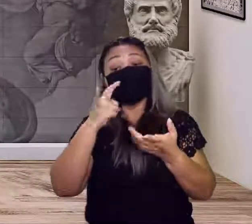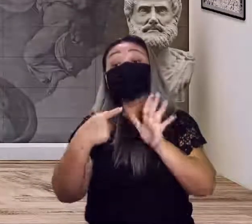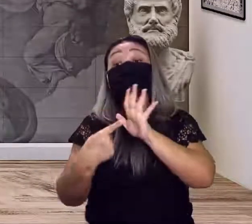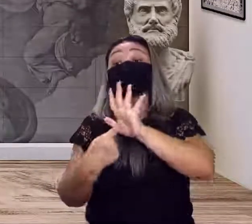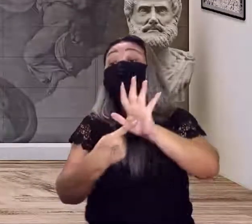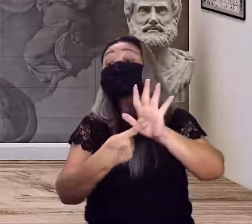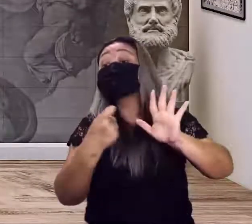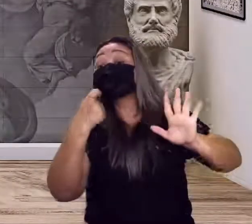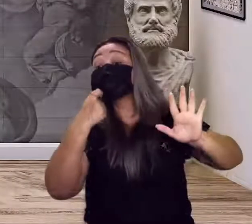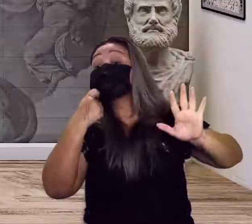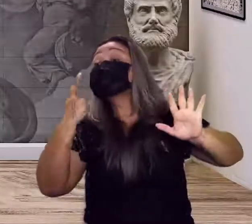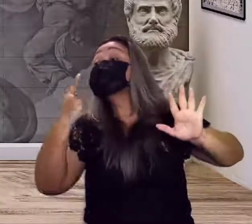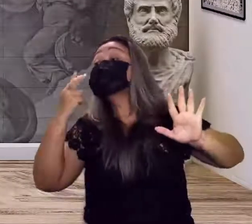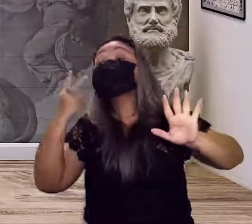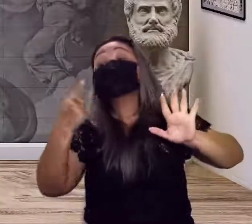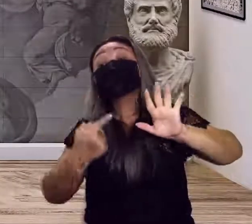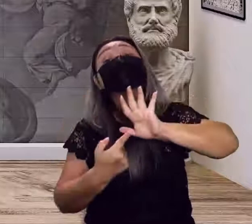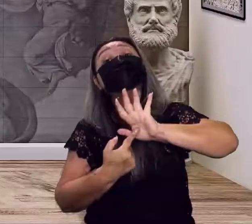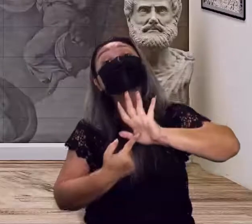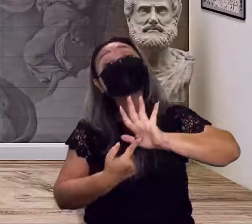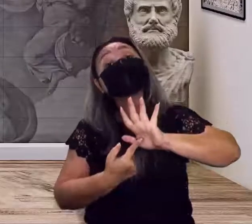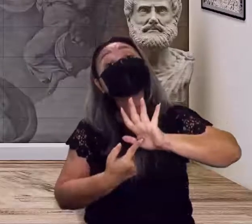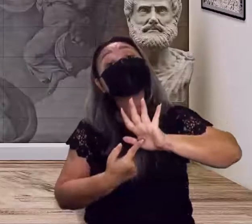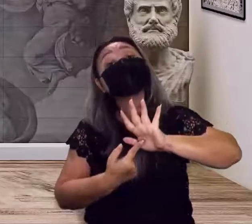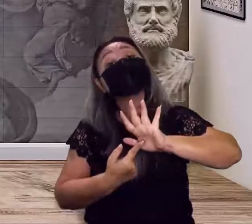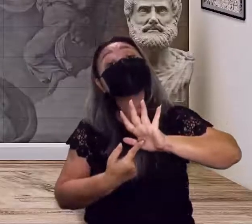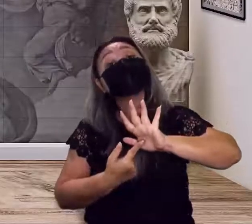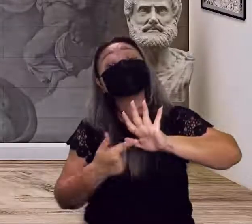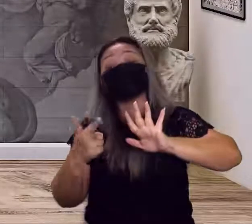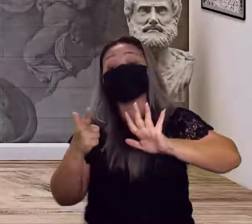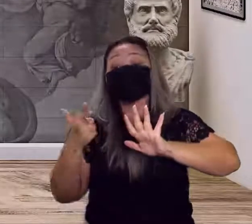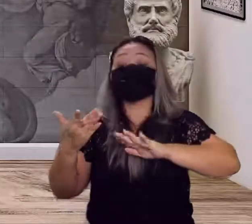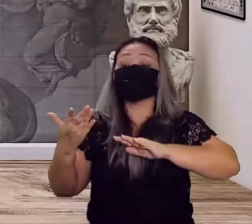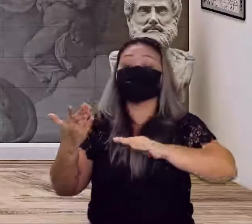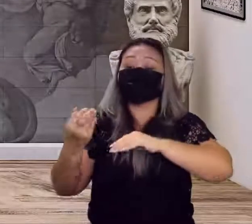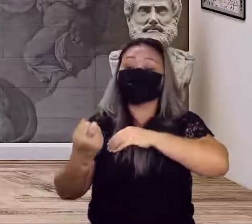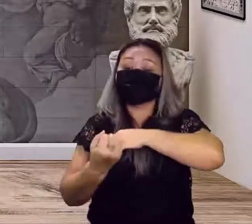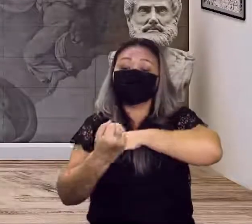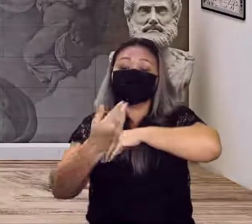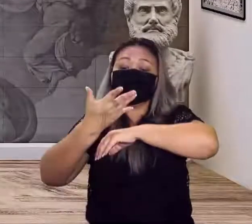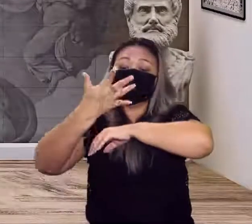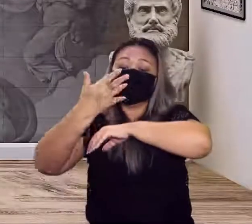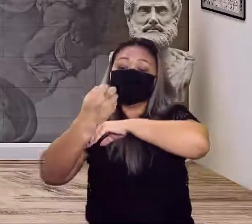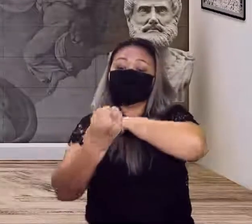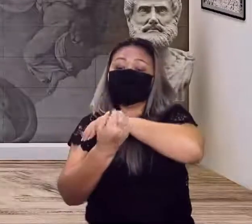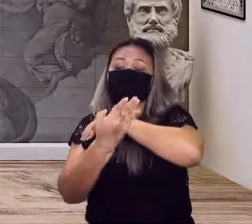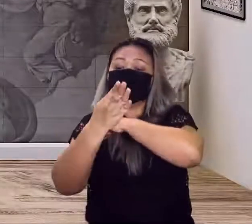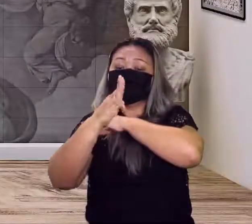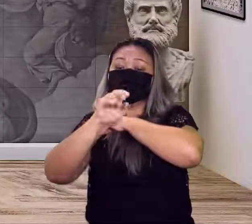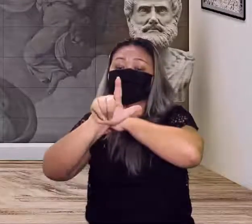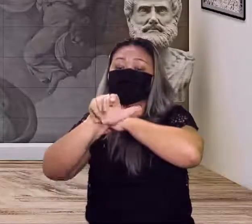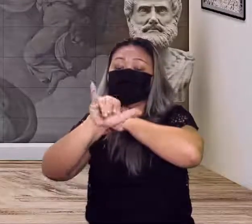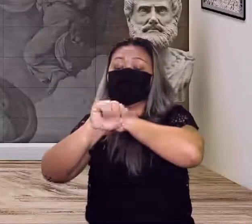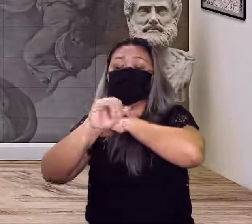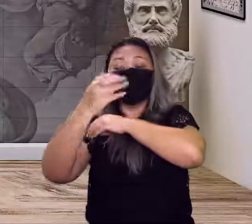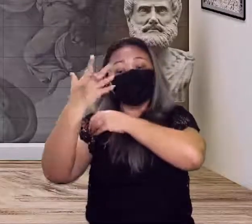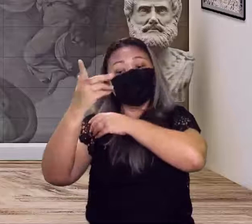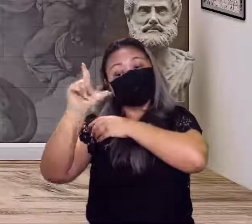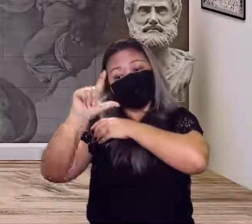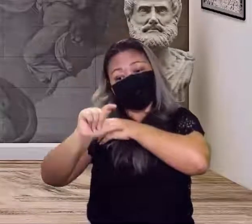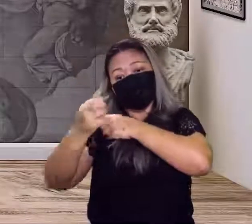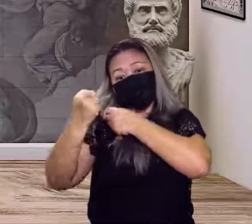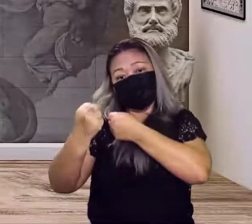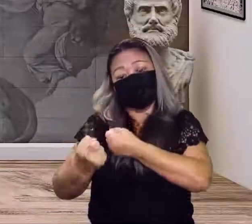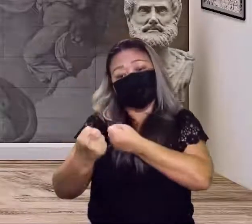peixe, 200 toneladas. Temos a baleia, mas ela tem uma quantidade, né, de peso a menos.